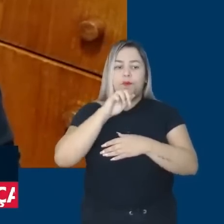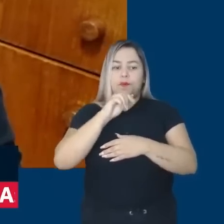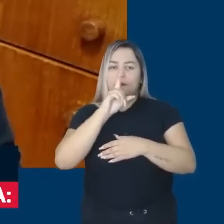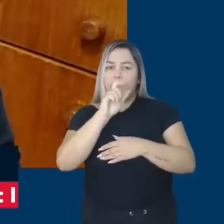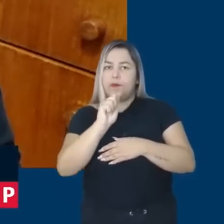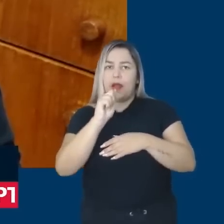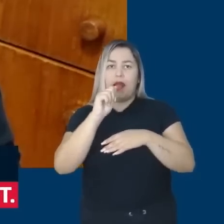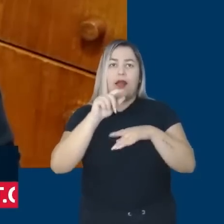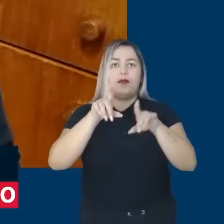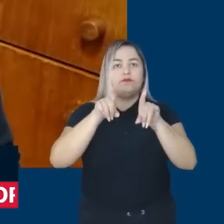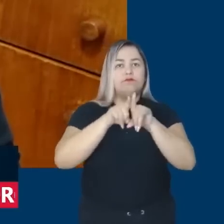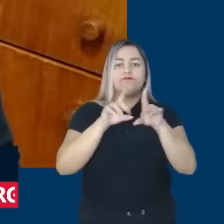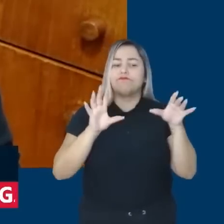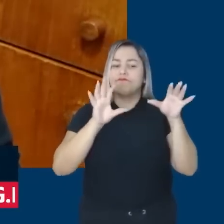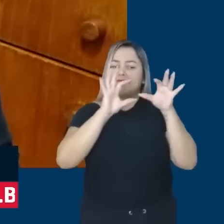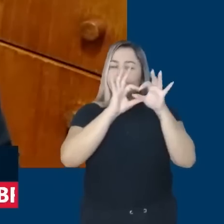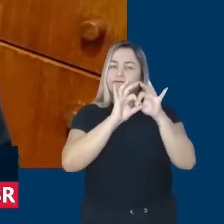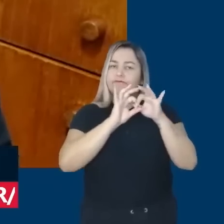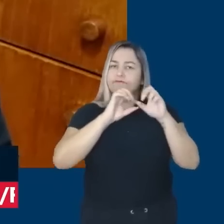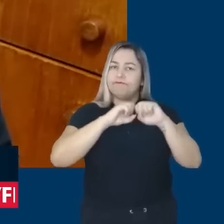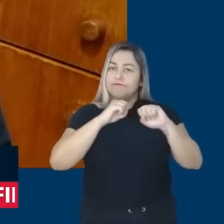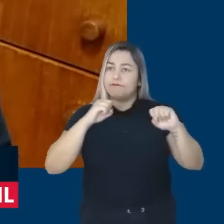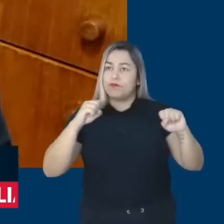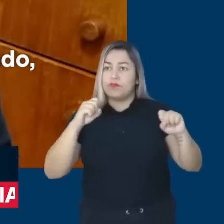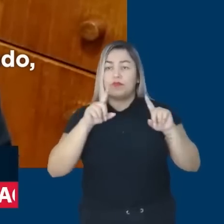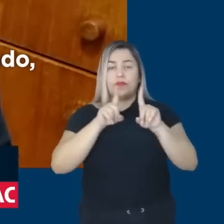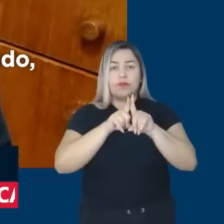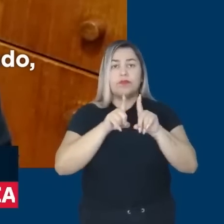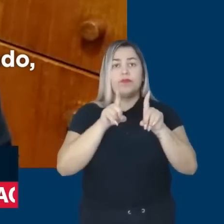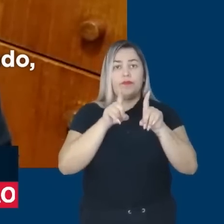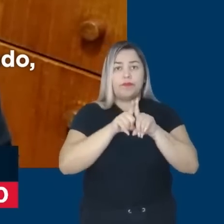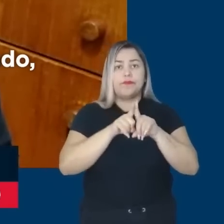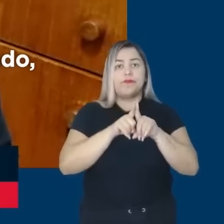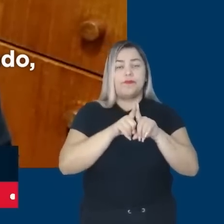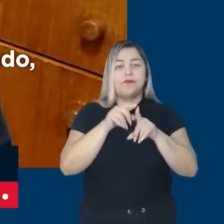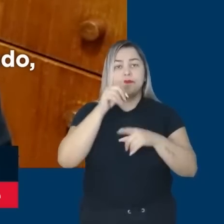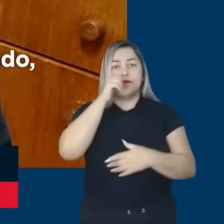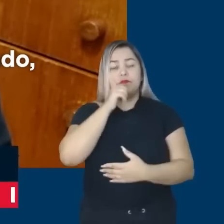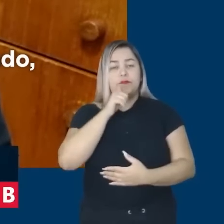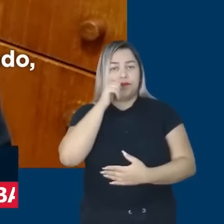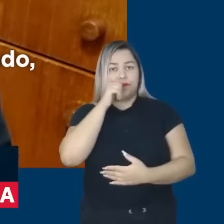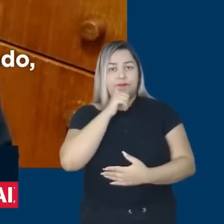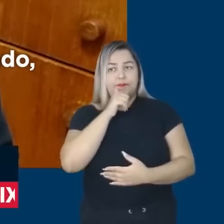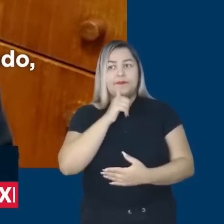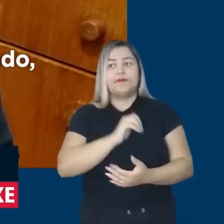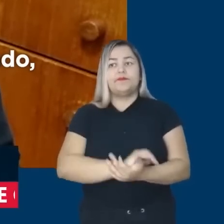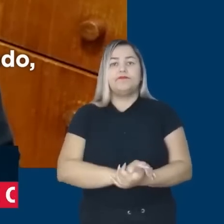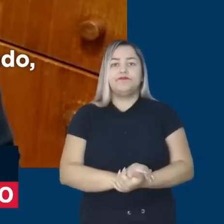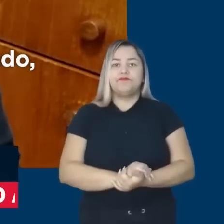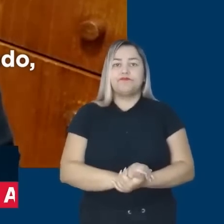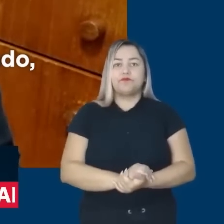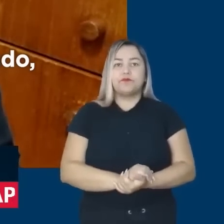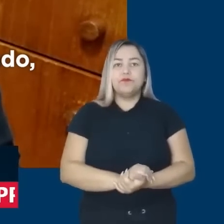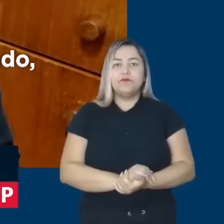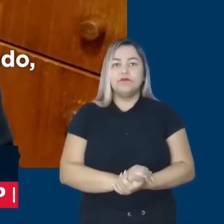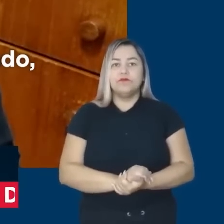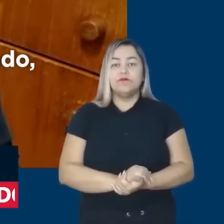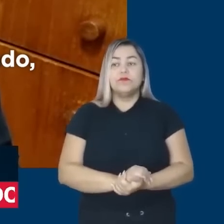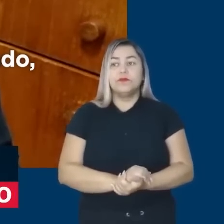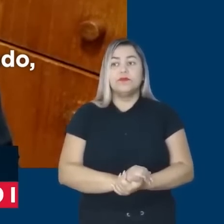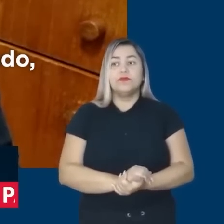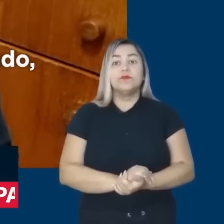esse vínculo maior que ainda socialmente é estabelecido para as mulheres como uma tarefa, a questão do cuidado, que acaba não